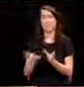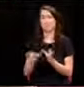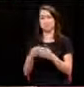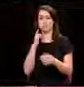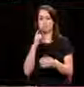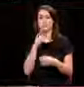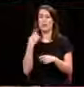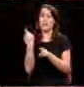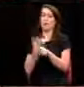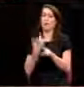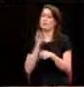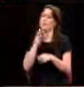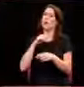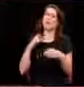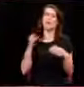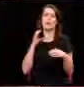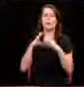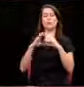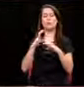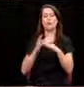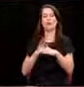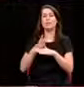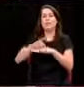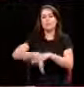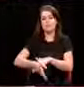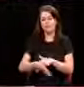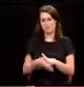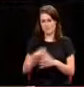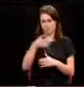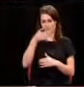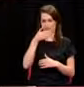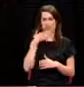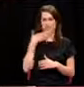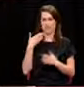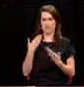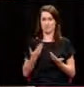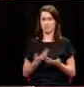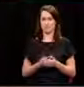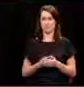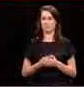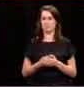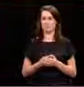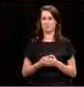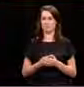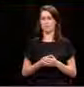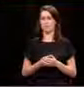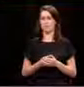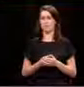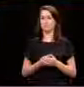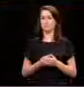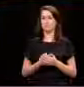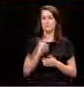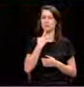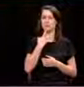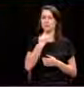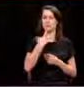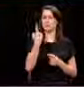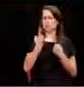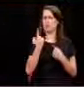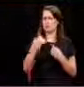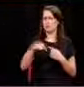comuniquem no seu todo com as necessidades que têm. Tenho aqui também algumas questões para colocar ao Fernando, mas